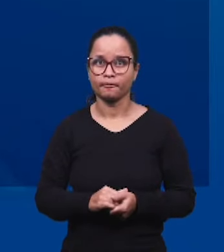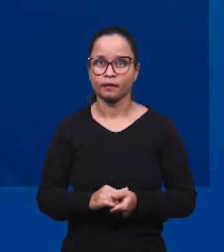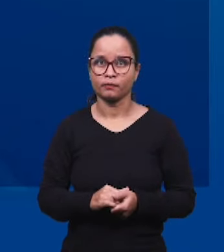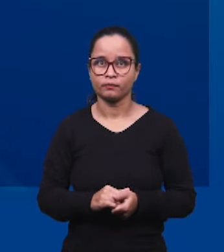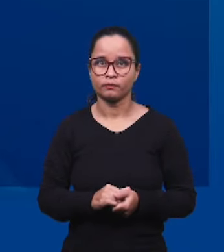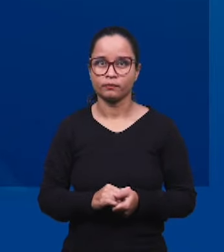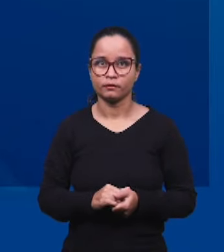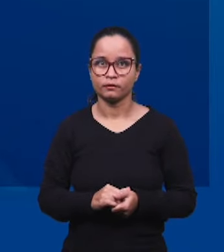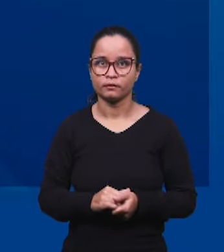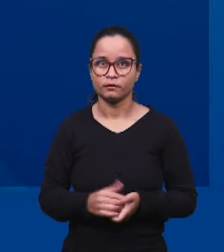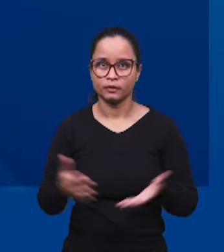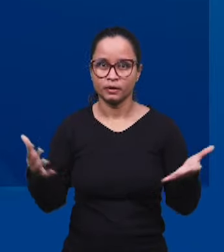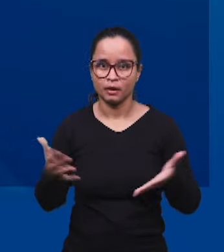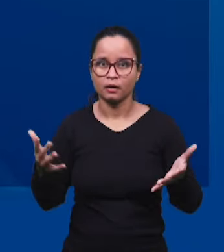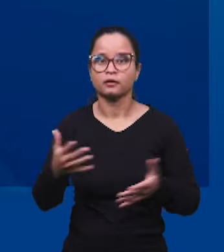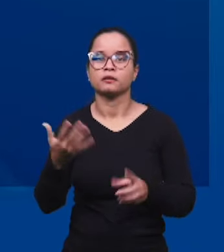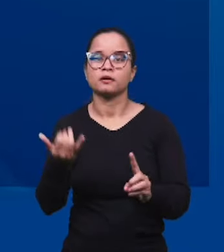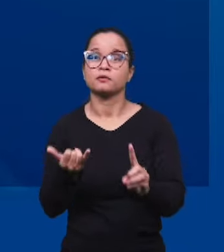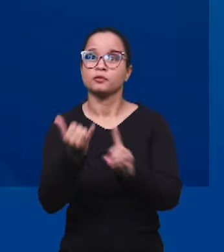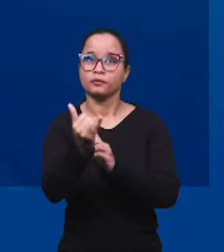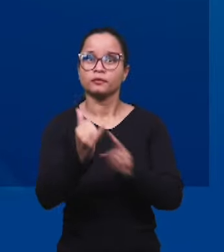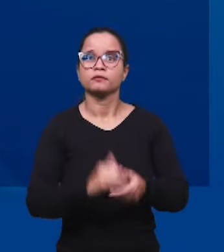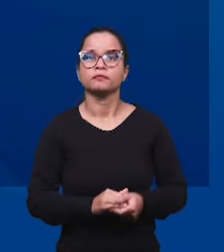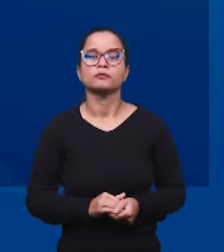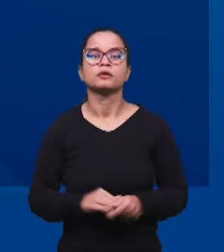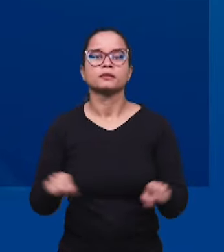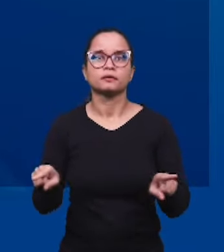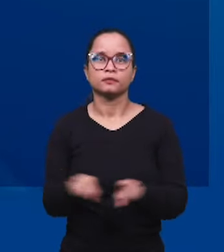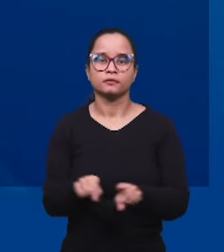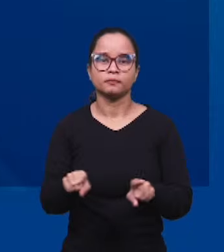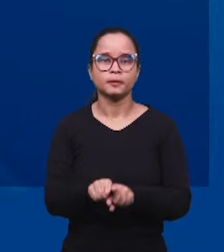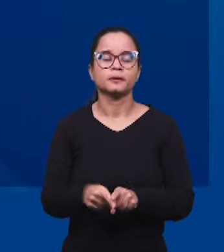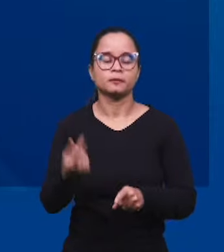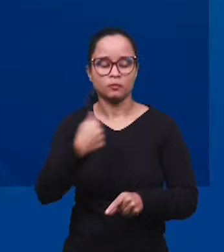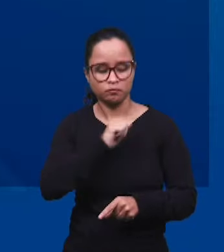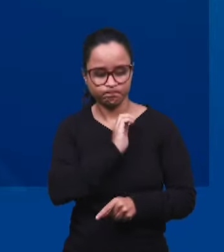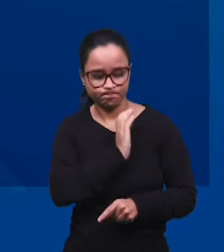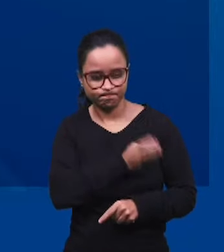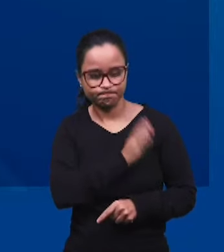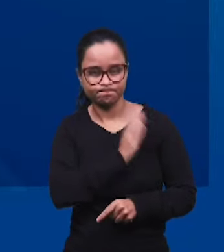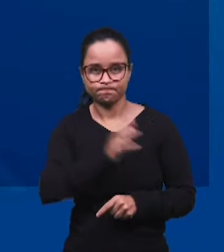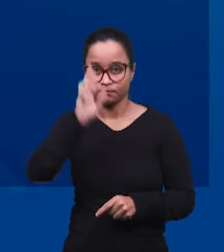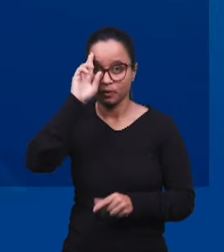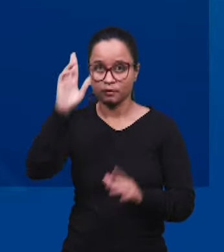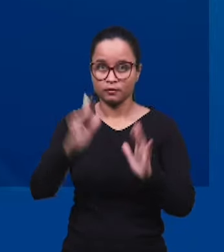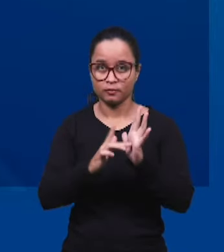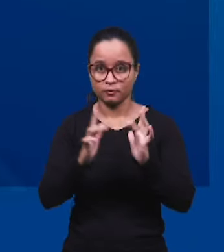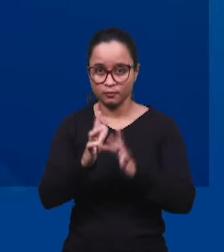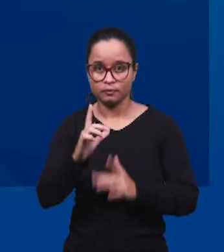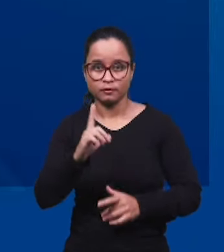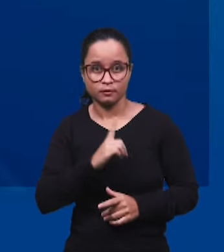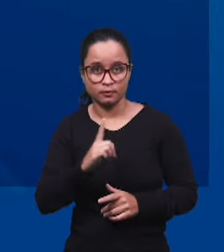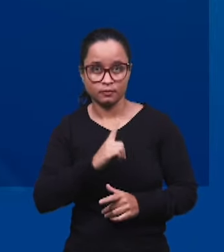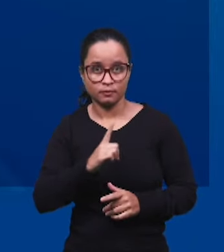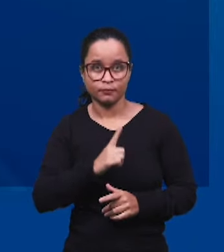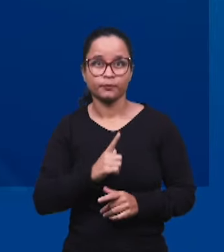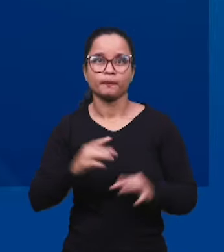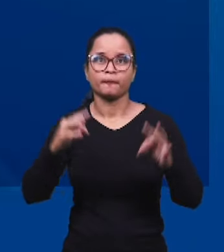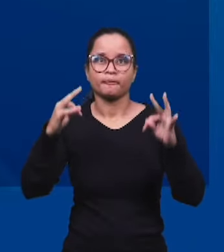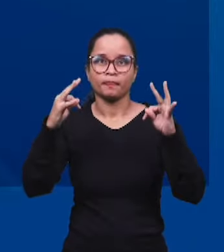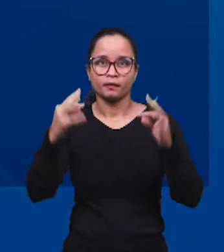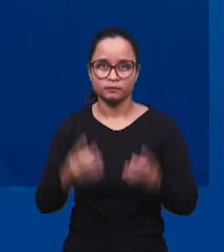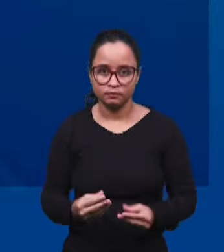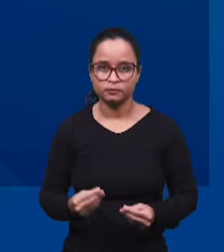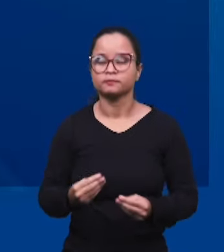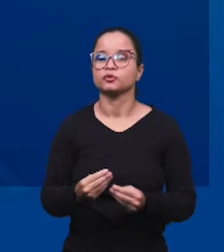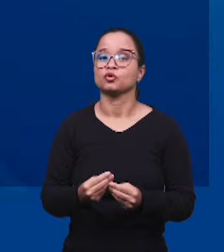fiel guarda a profecia e aguarda o galardão que o Senhor Jesus tem para aqueles que esperam